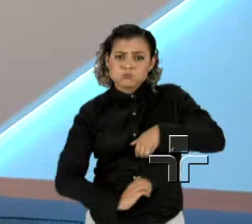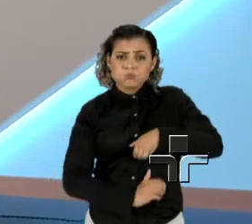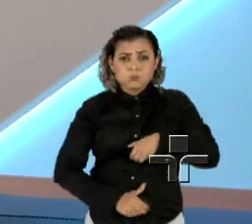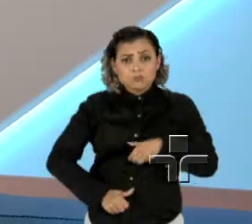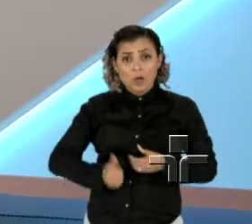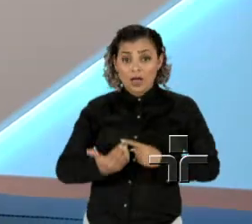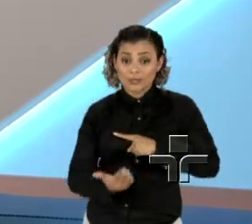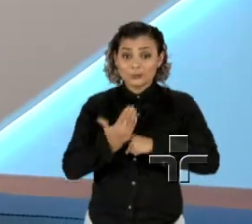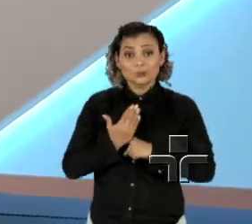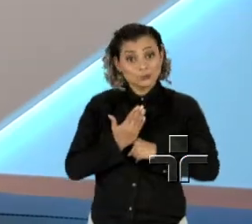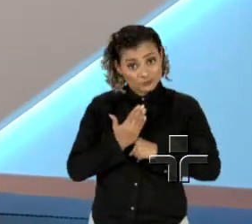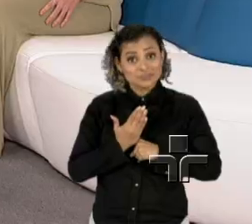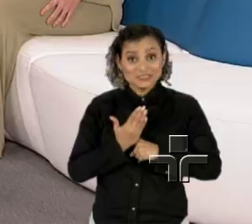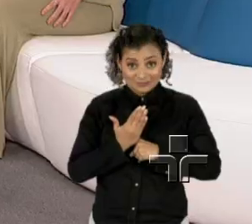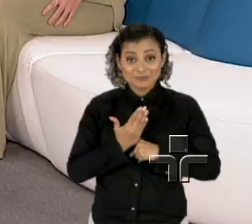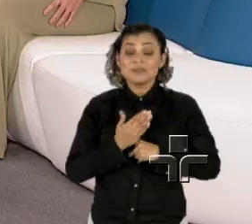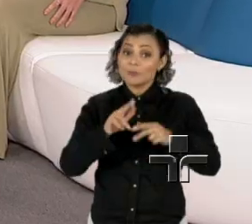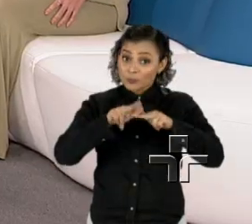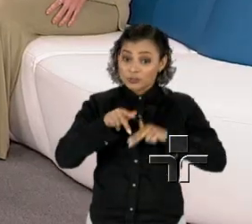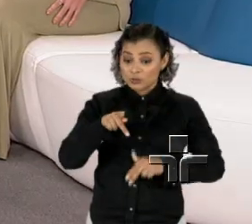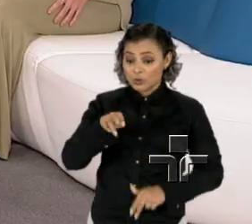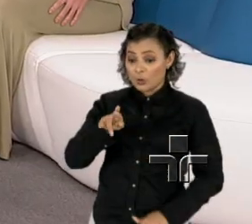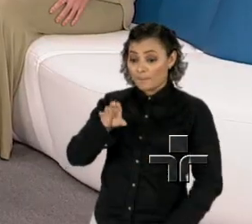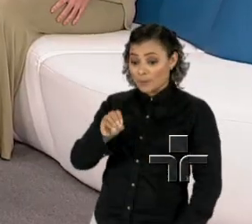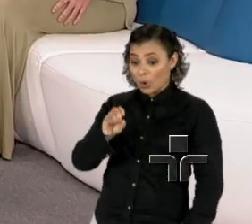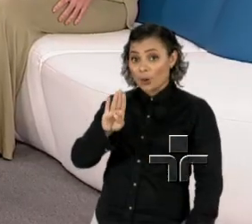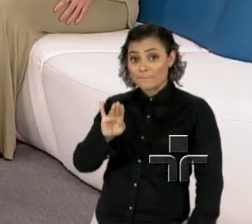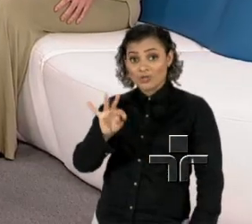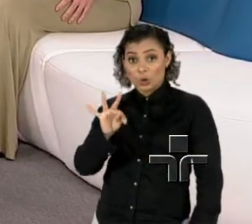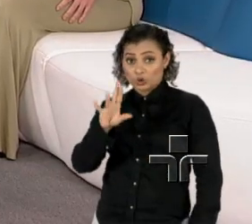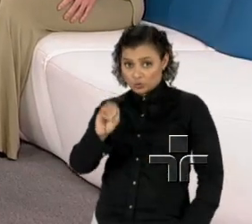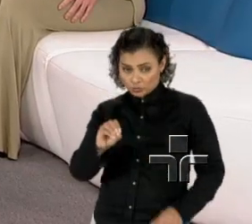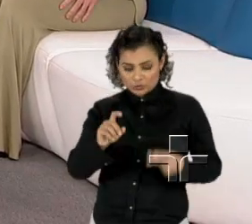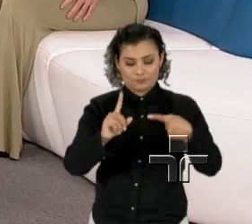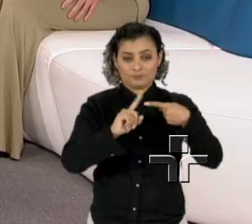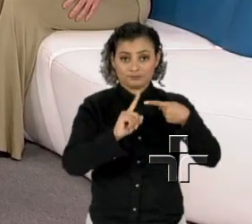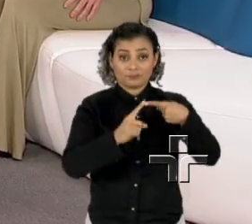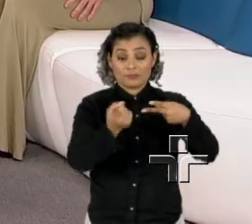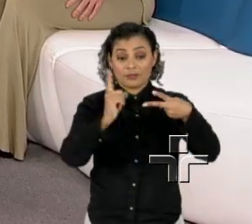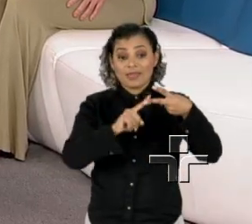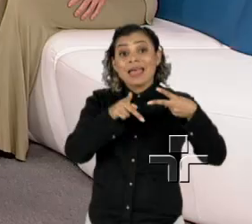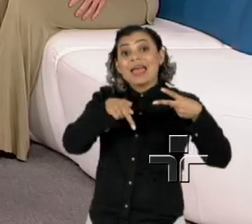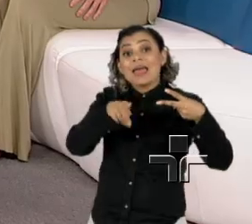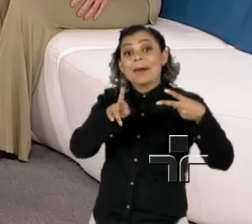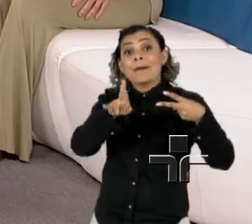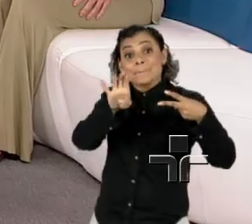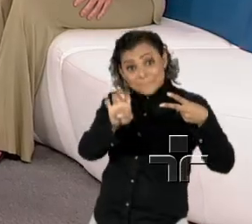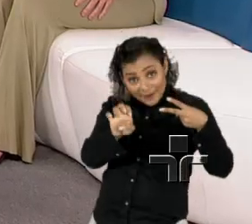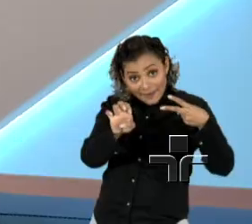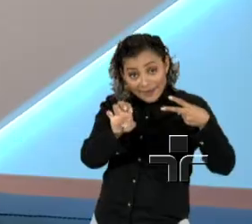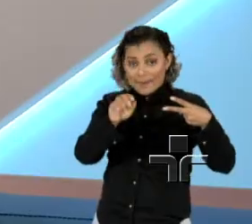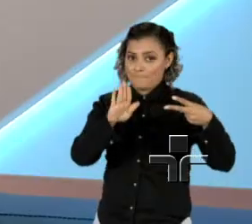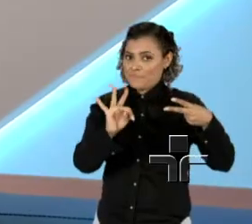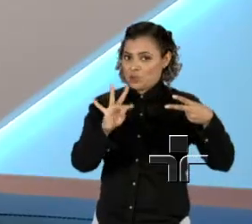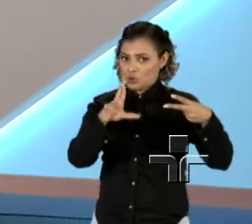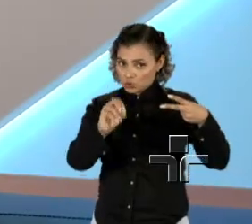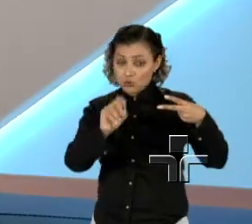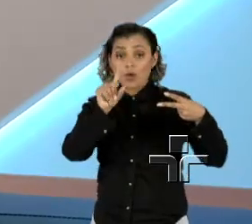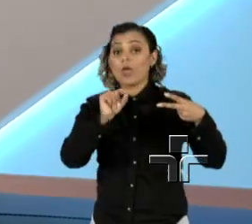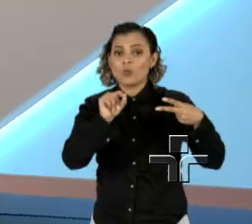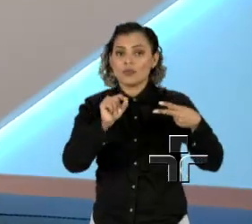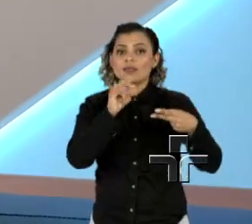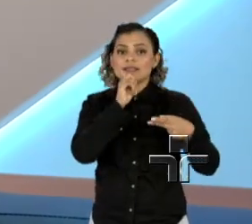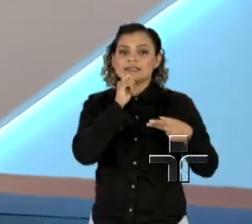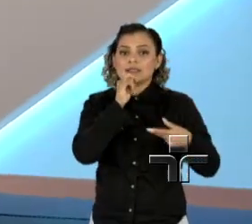são probióticos. Prebióticos seriam substâncias que são